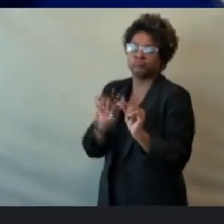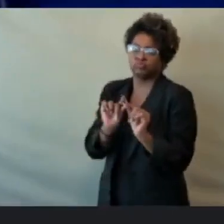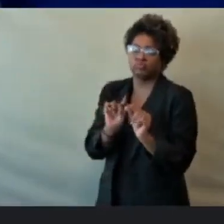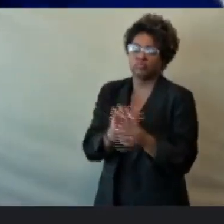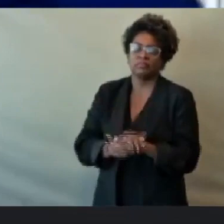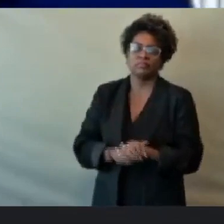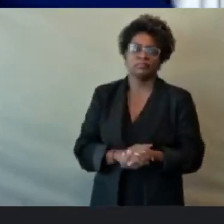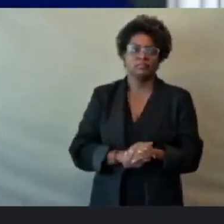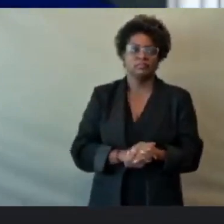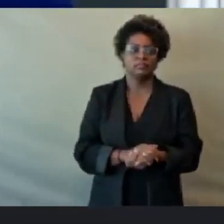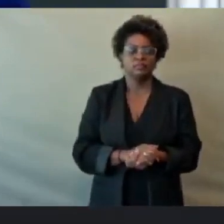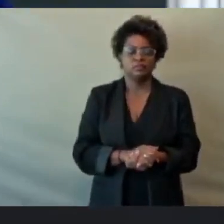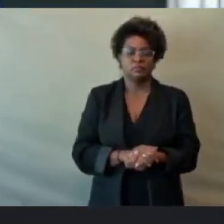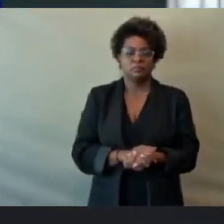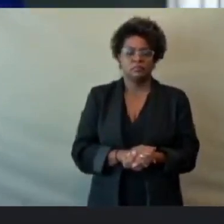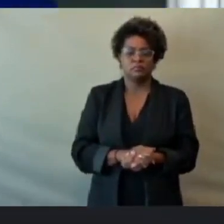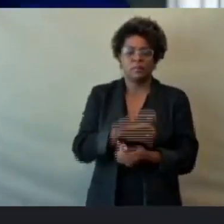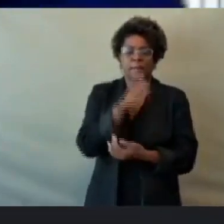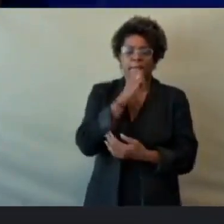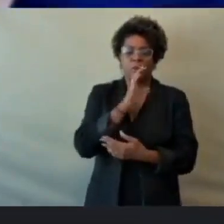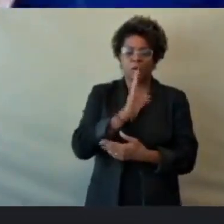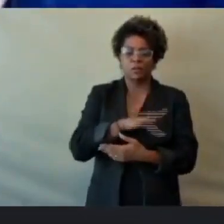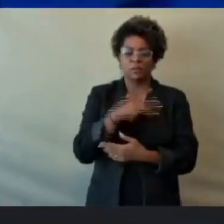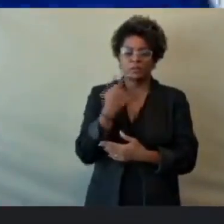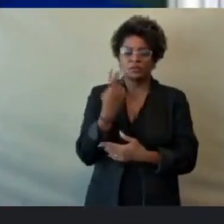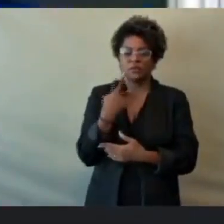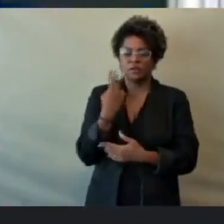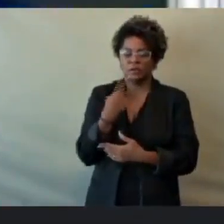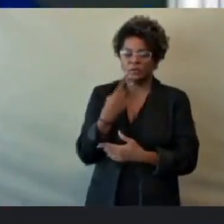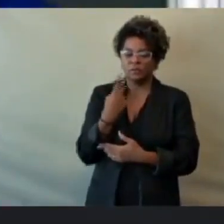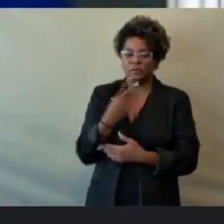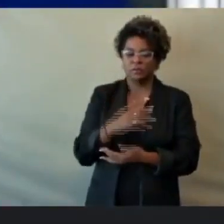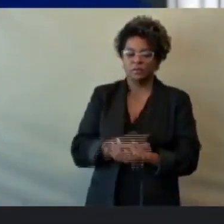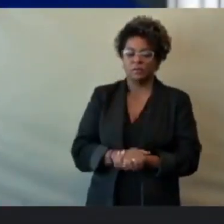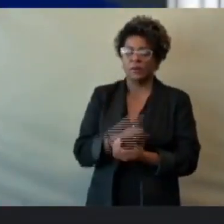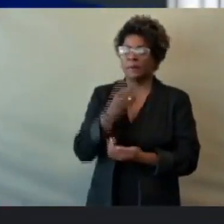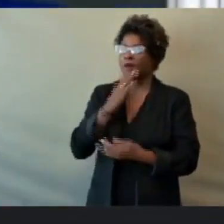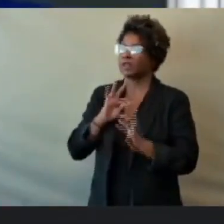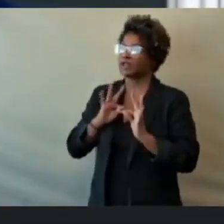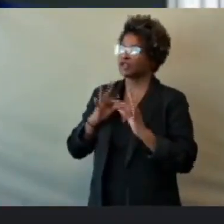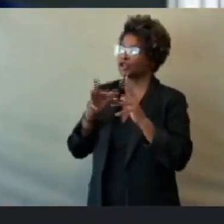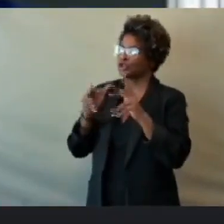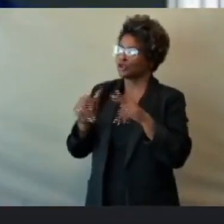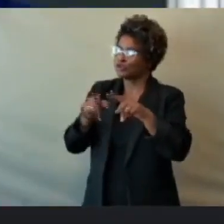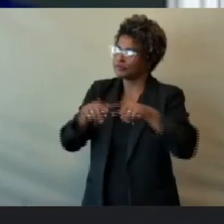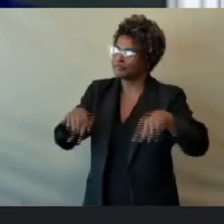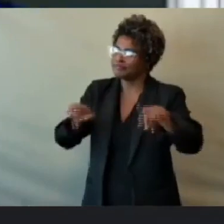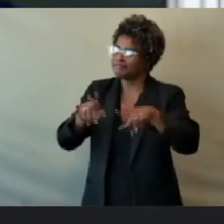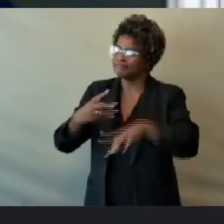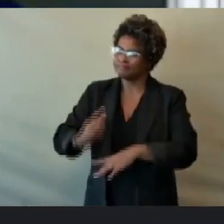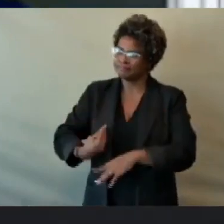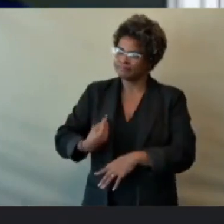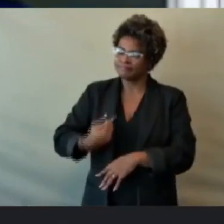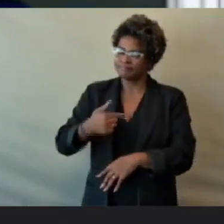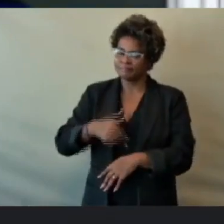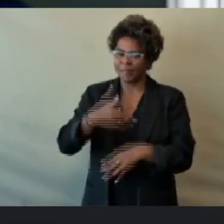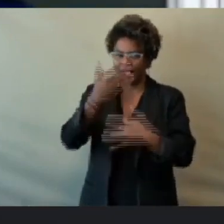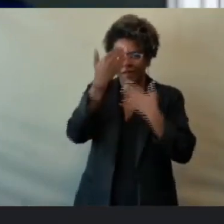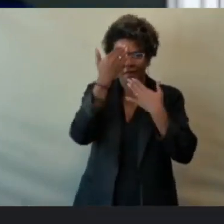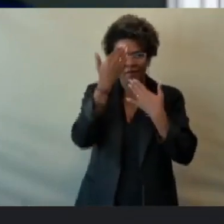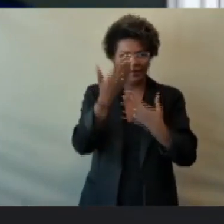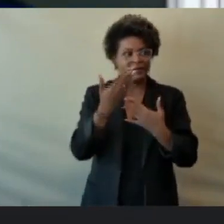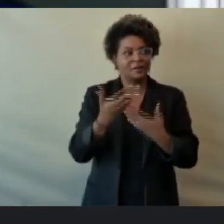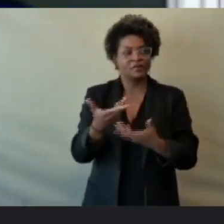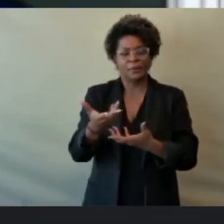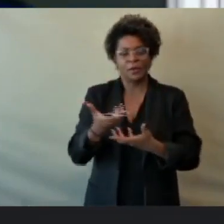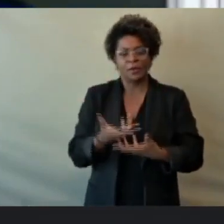Boa tarde, vereador. Boa tarde, senhoras e senhoras. Agradeço pelo convite de fazer parte dessa